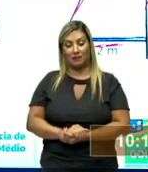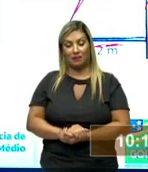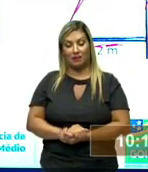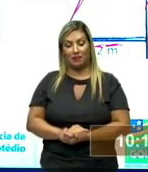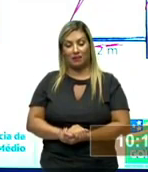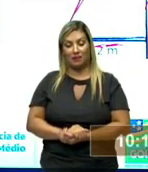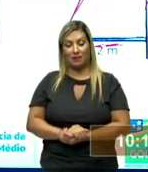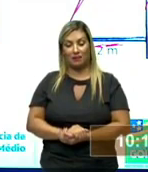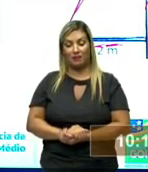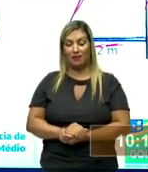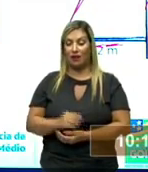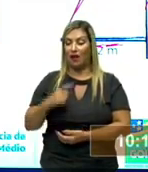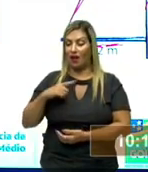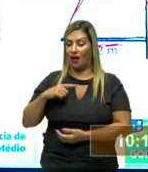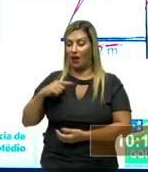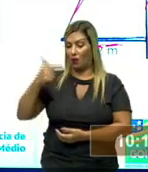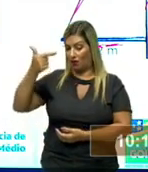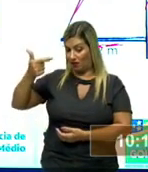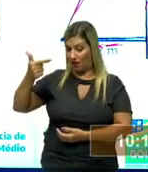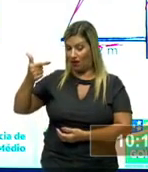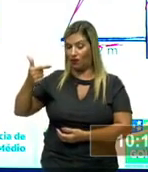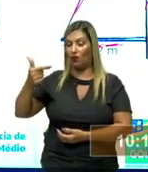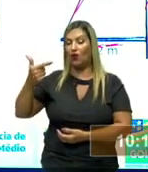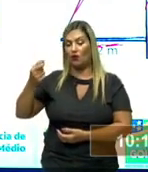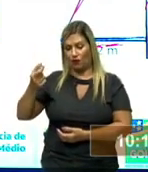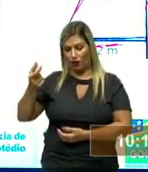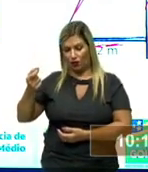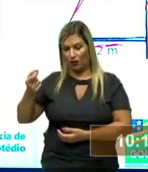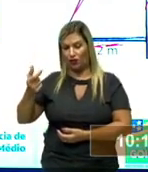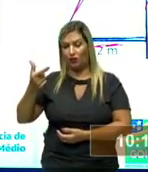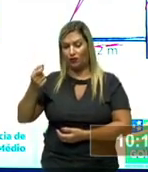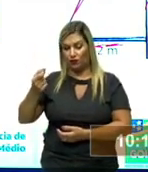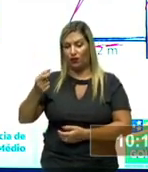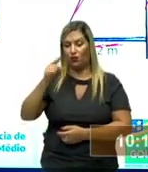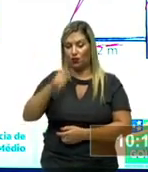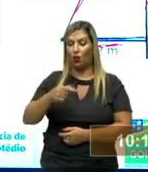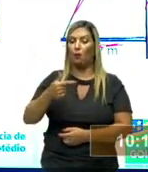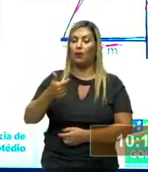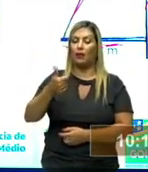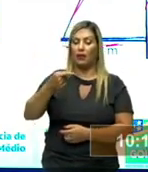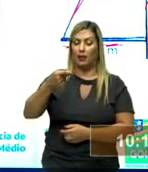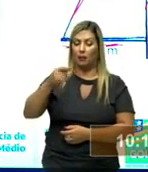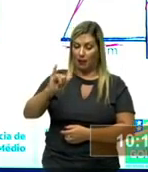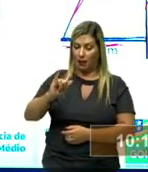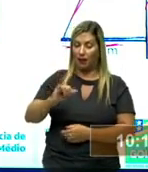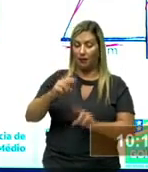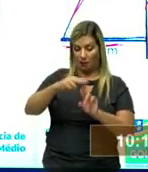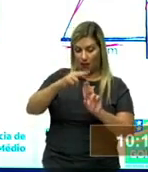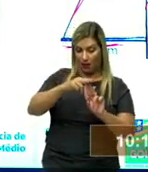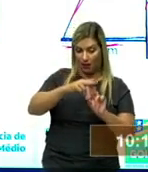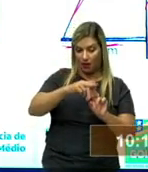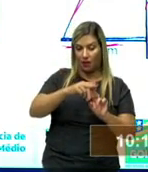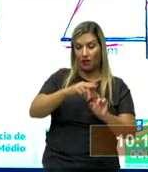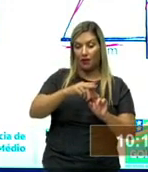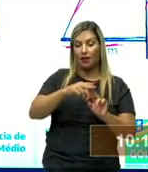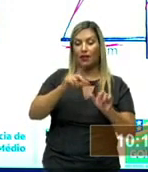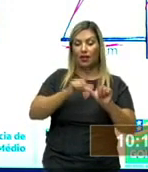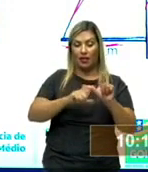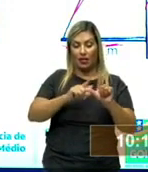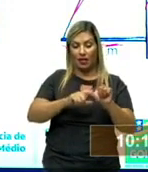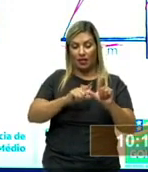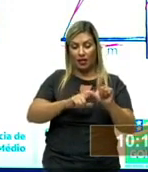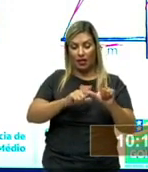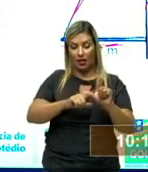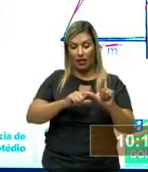224 224 aqui vai dar 2020 sobre pi centímetros cúbicos letra